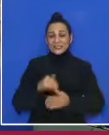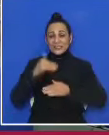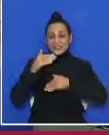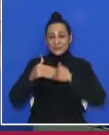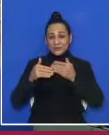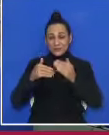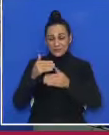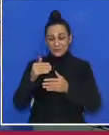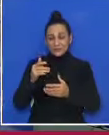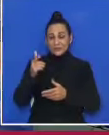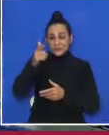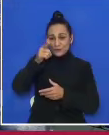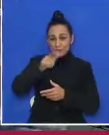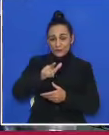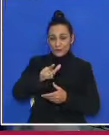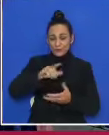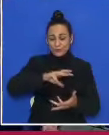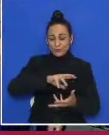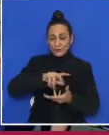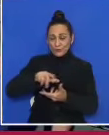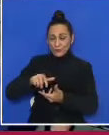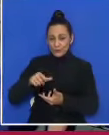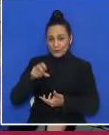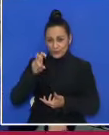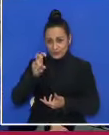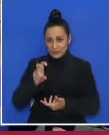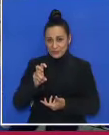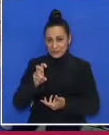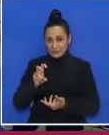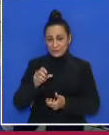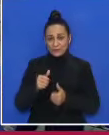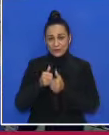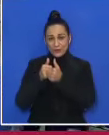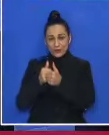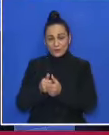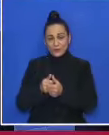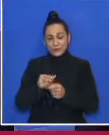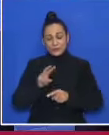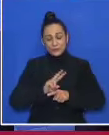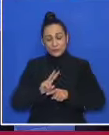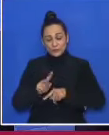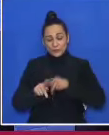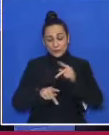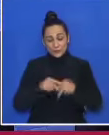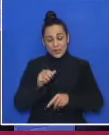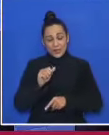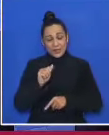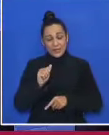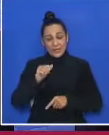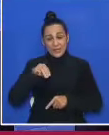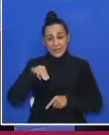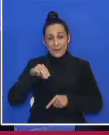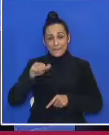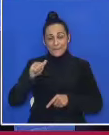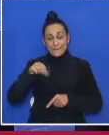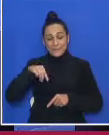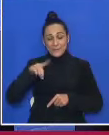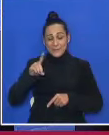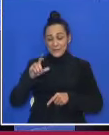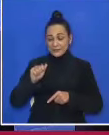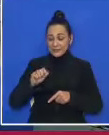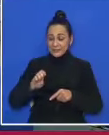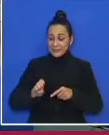Este procedimento de reabastecimento do suporte em cima do Globo número 5 foi acompanhado por nossas auditoras populares, a Amanda e a